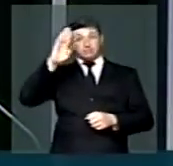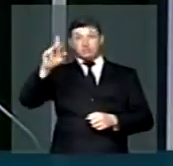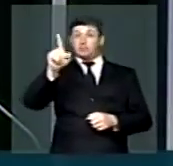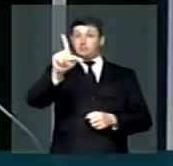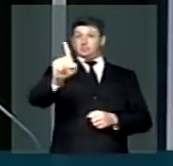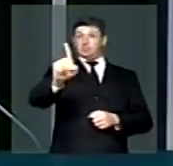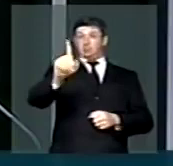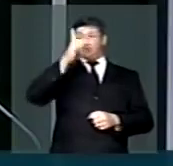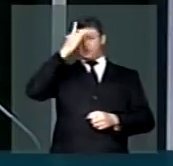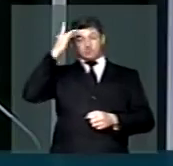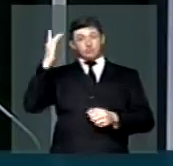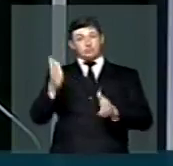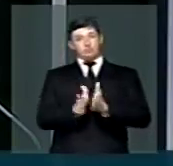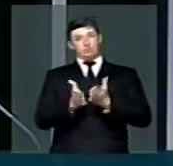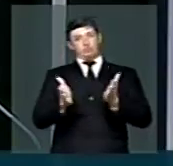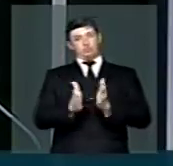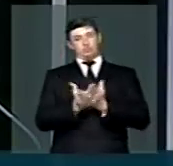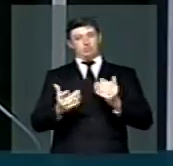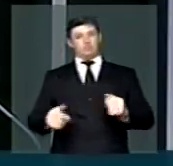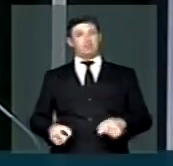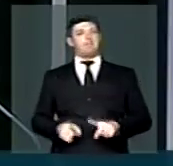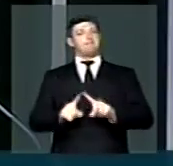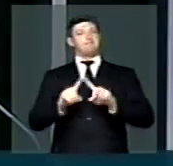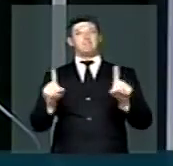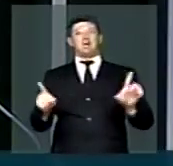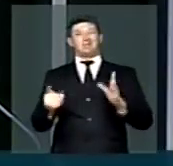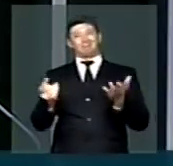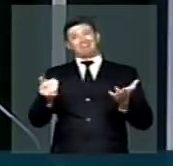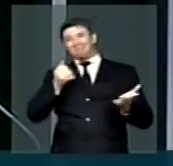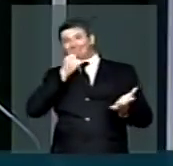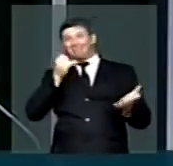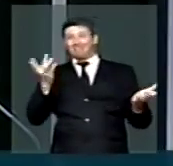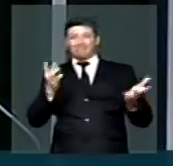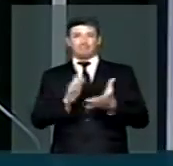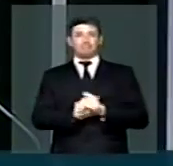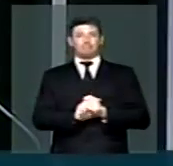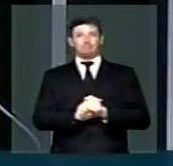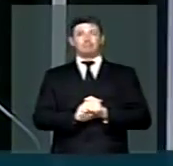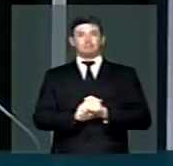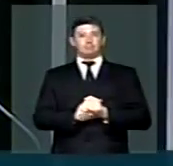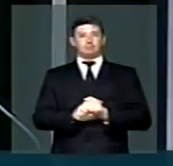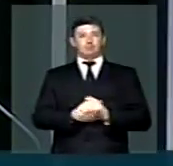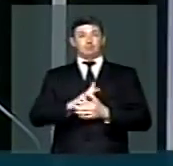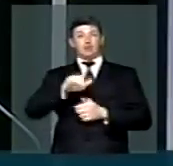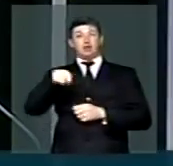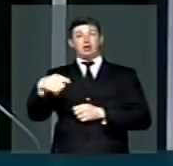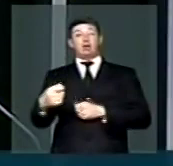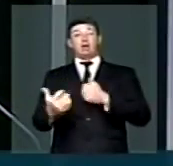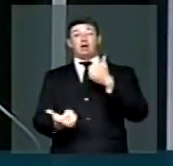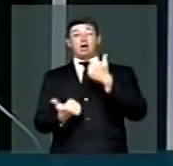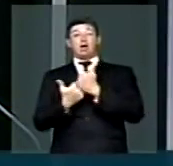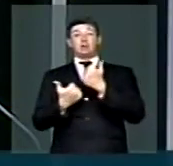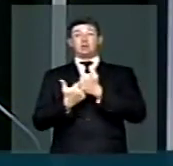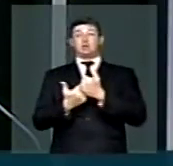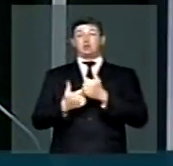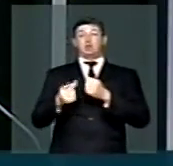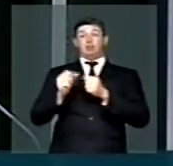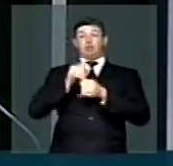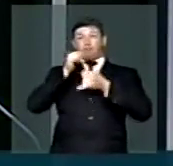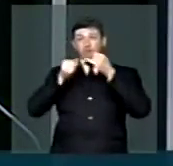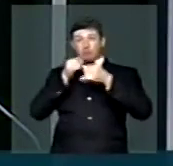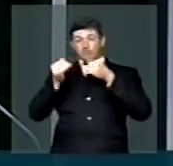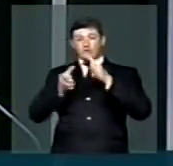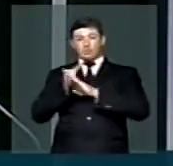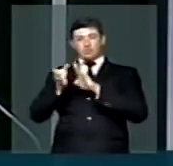dos menores, dos pequenos. Mas, infelizmente, quem assessorou a prestar as